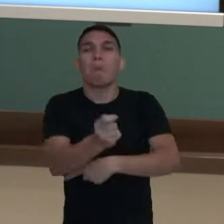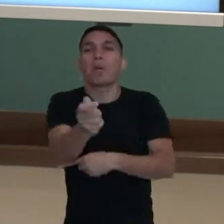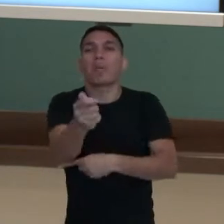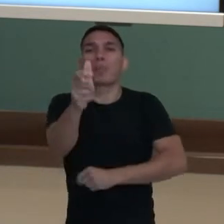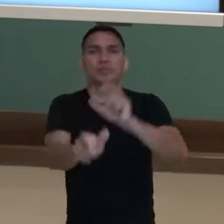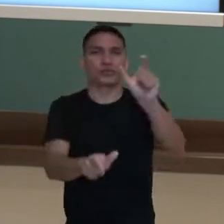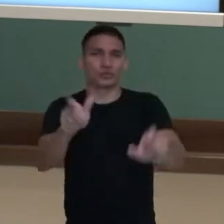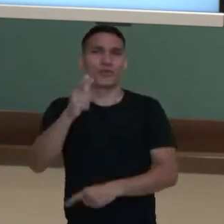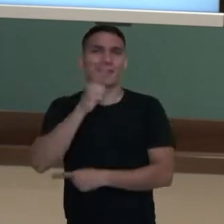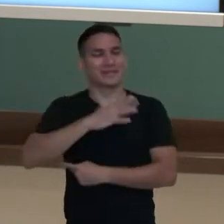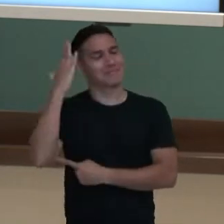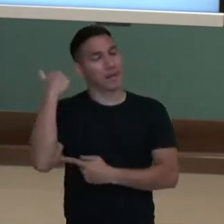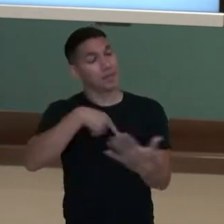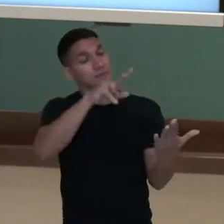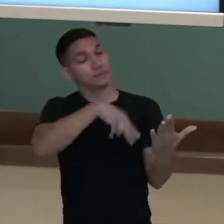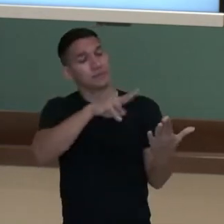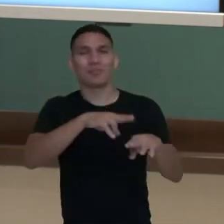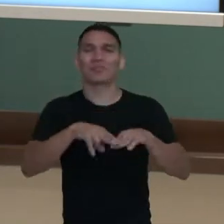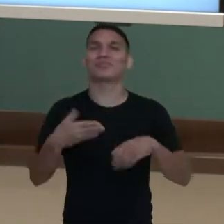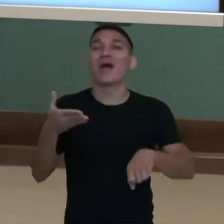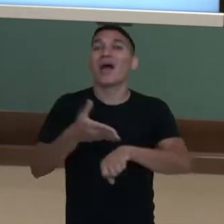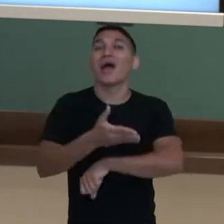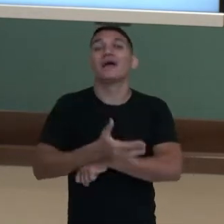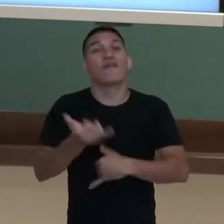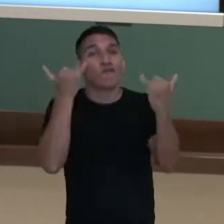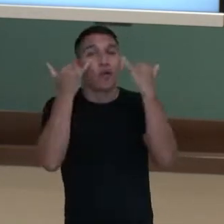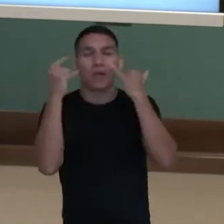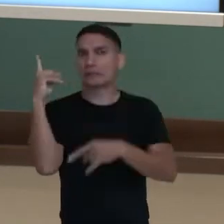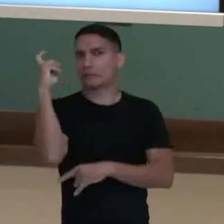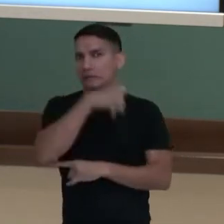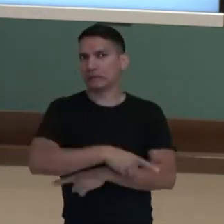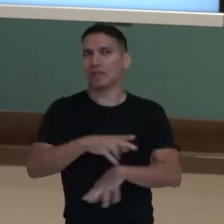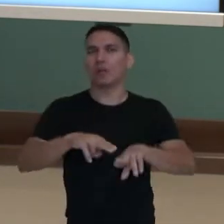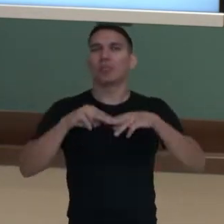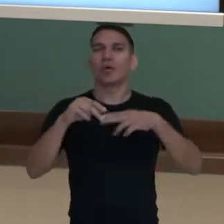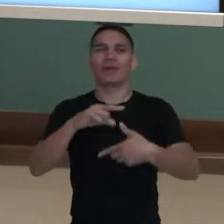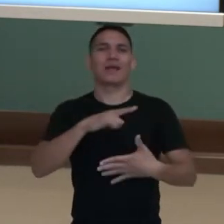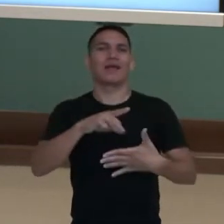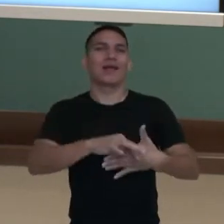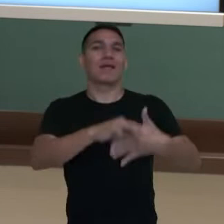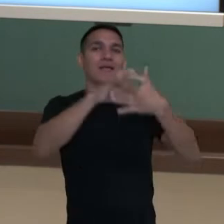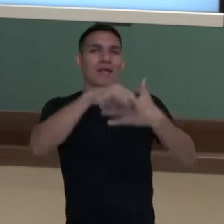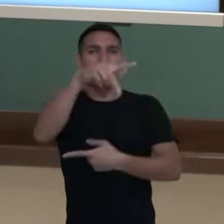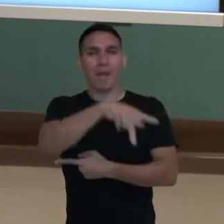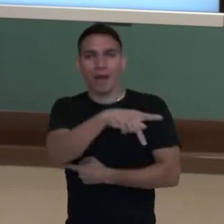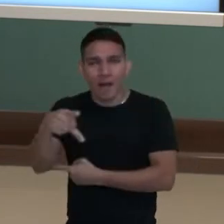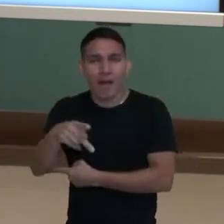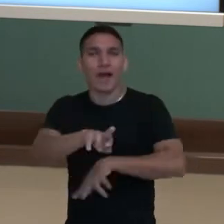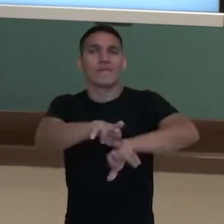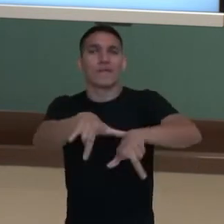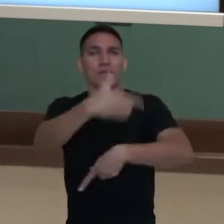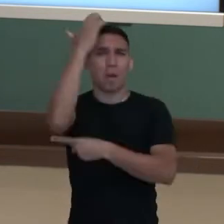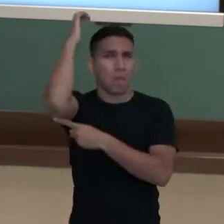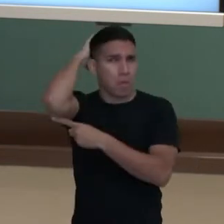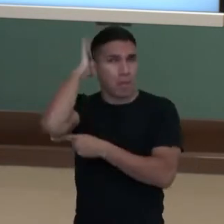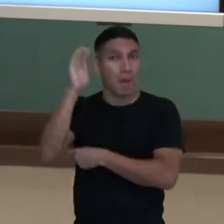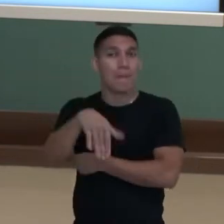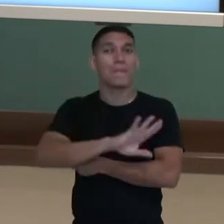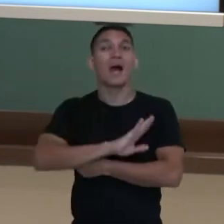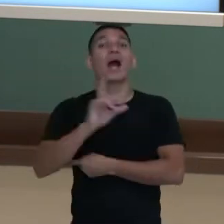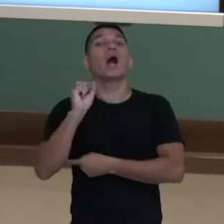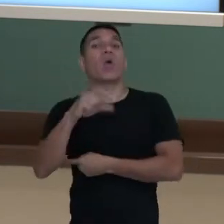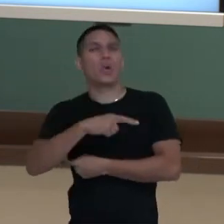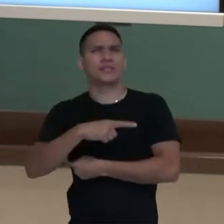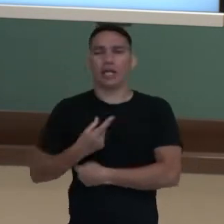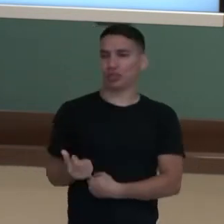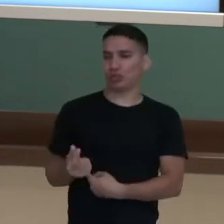acesso à informação era muito difícil. O clero, os monges, os padres, as pessoas mais abastadas, que tinham uma